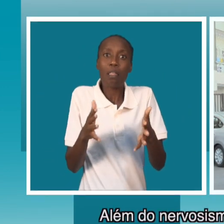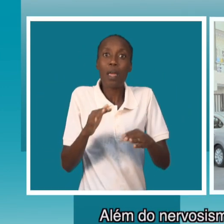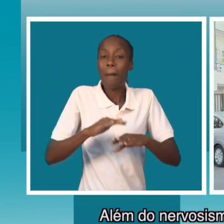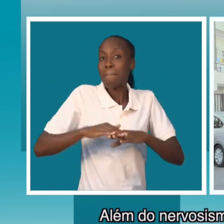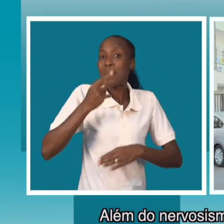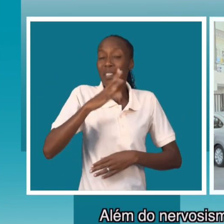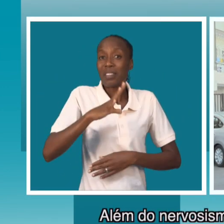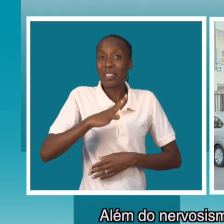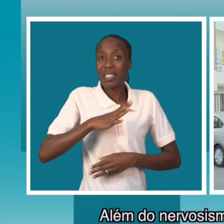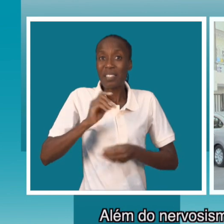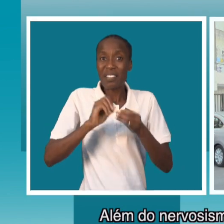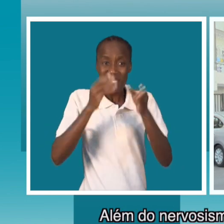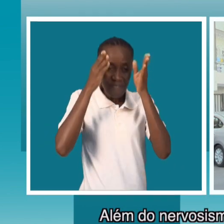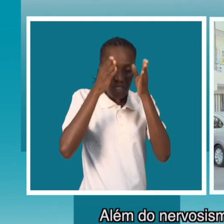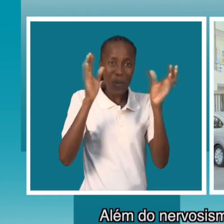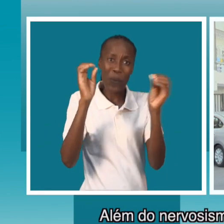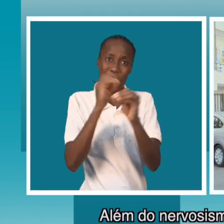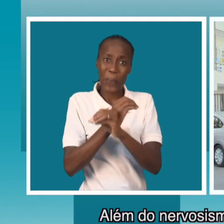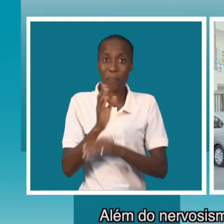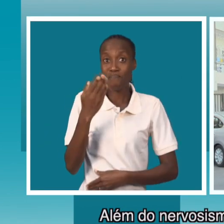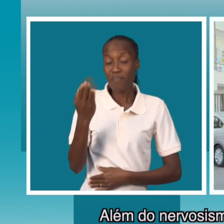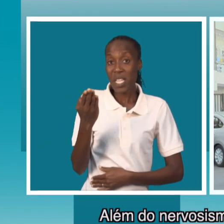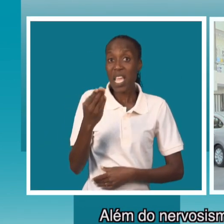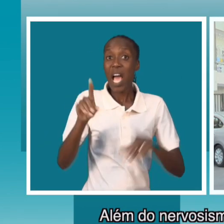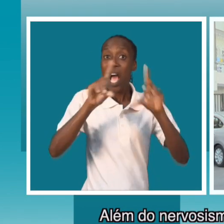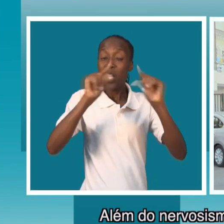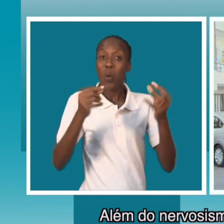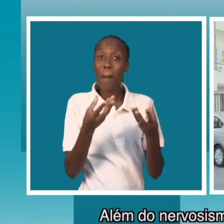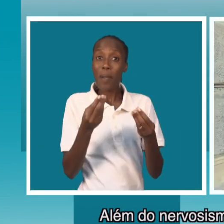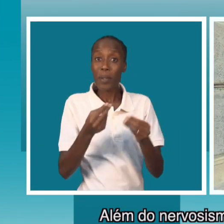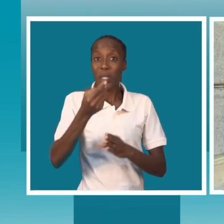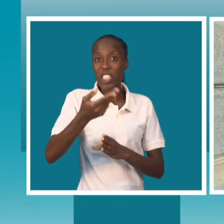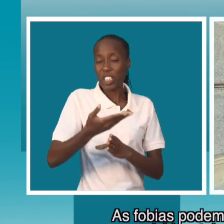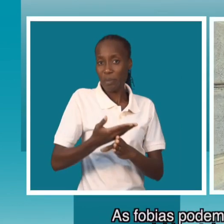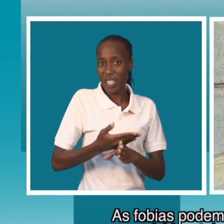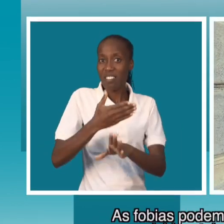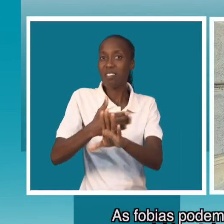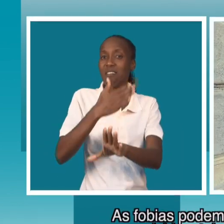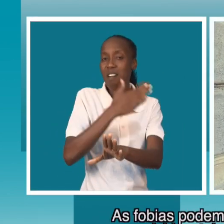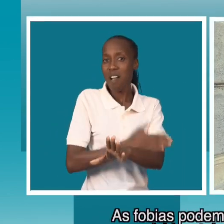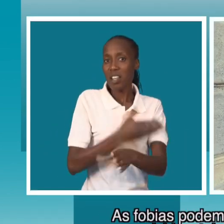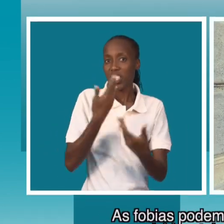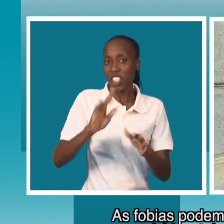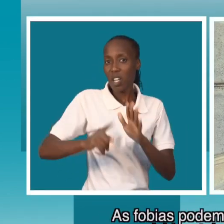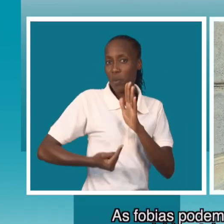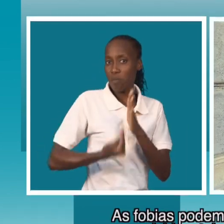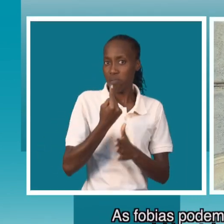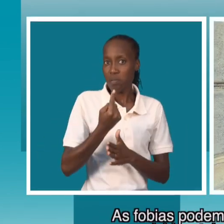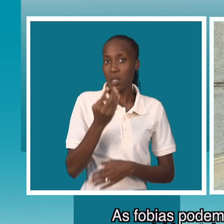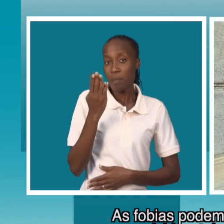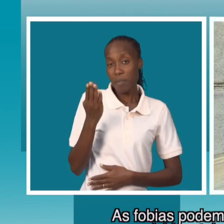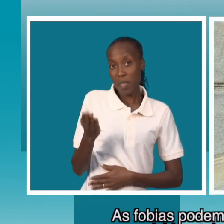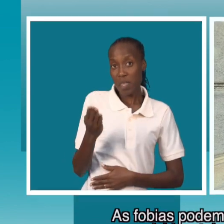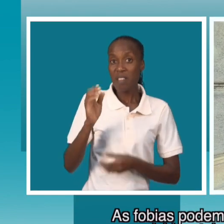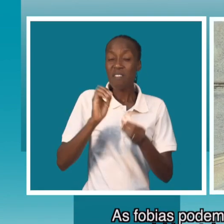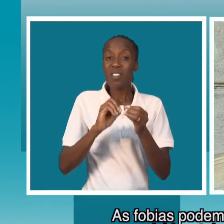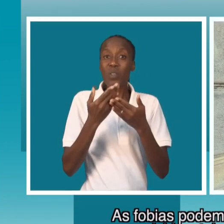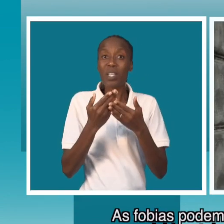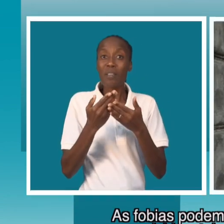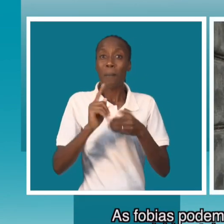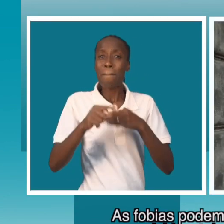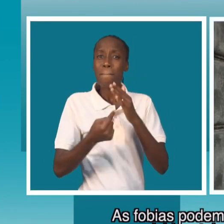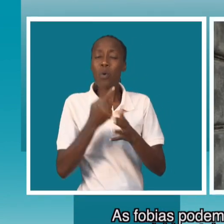eu fico trêmulo. Trêmulo e perco a atenção. As fobias podem ter como origem experiências vividas,